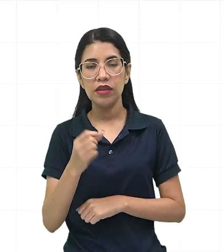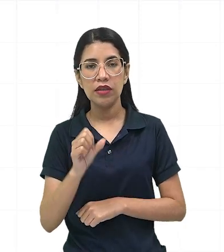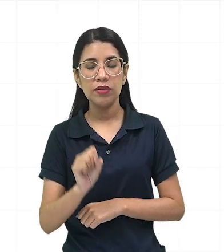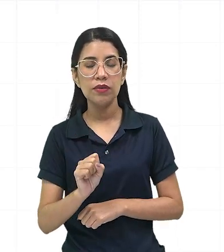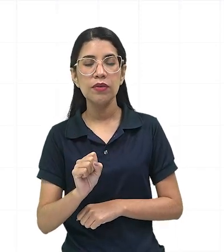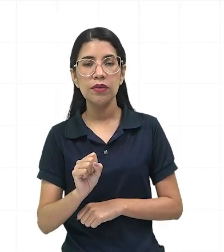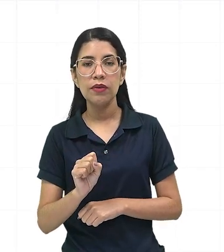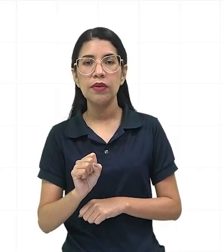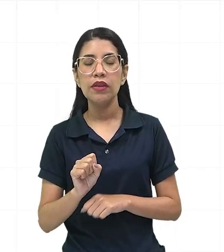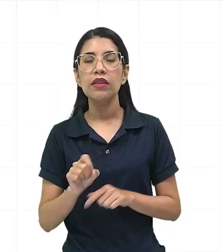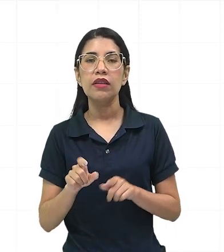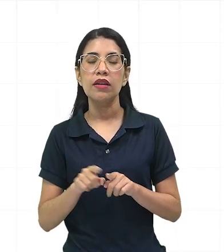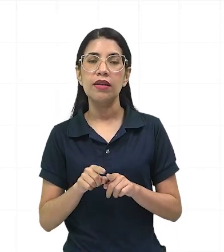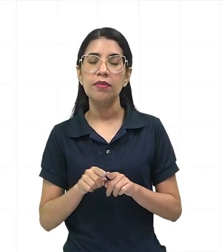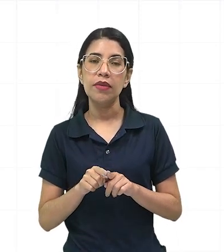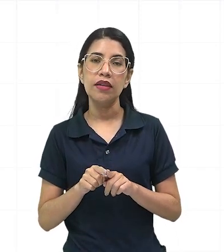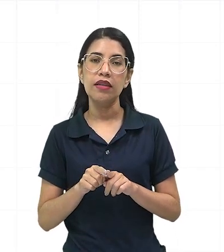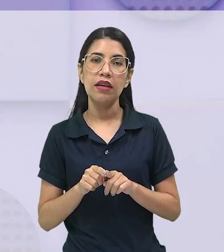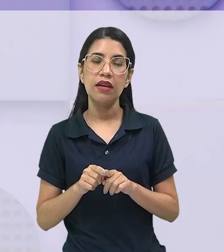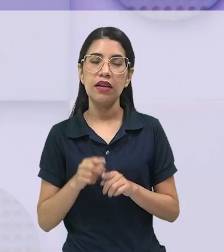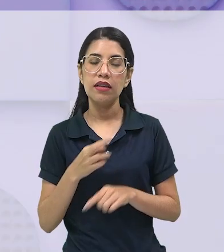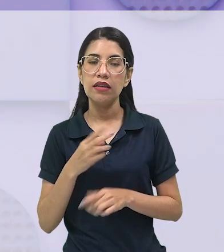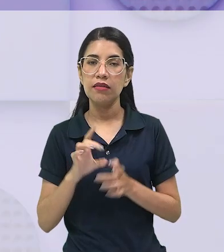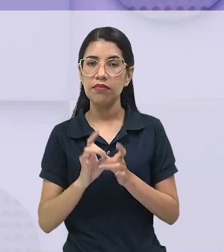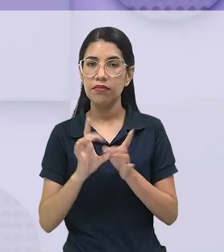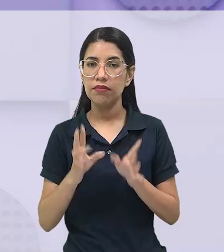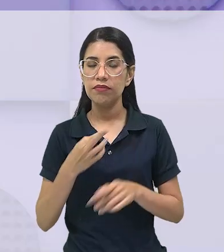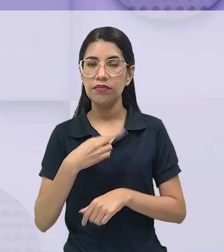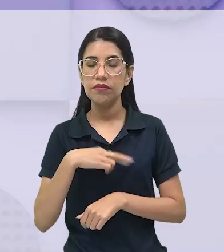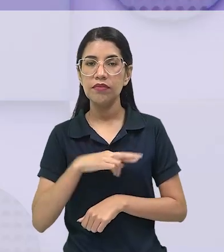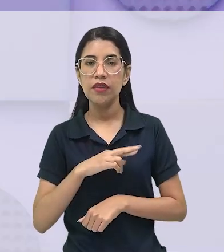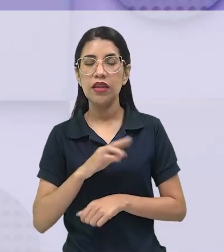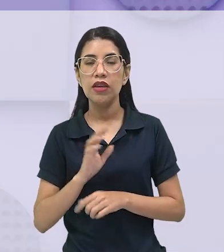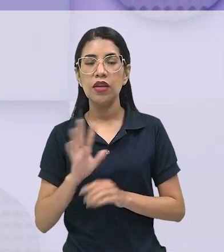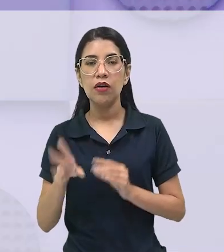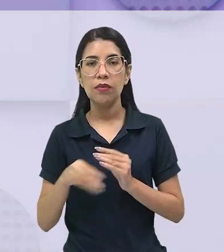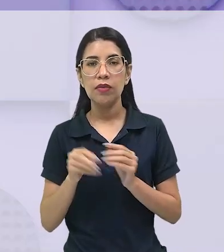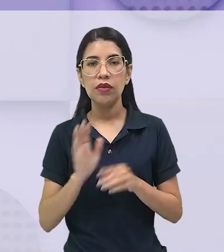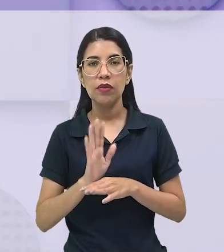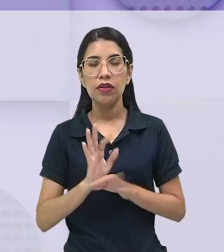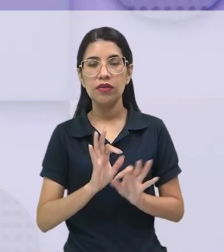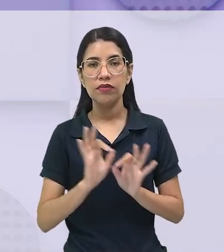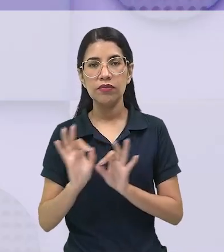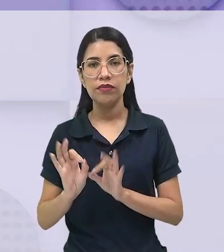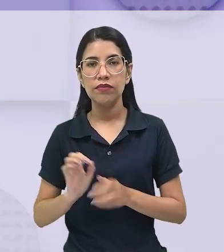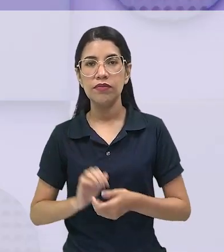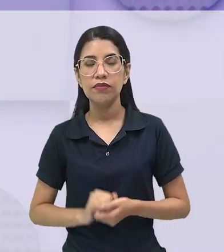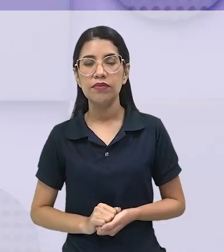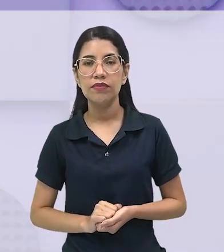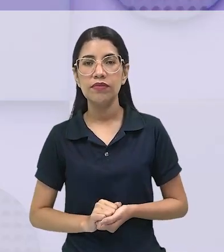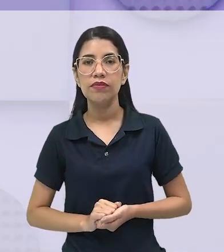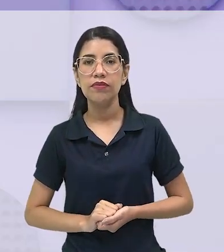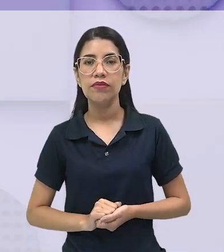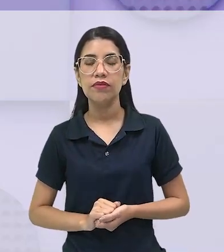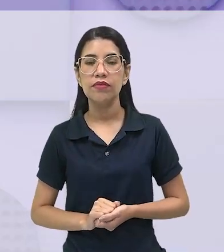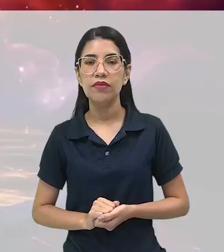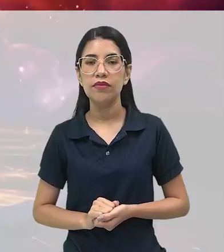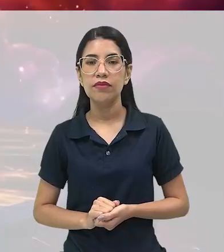18 e essa dimensão da liberdade religiosa com o vídeo dos mestres das religiões. Vamos lá então?